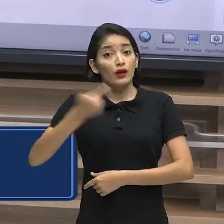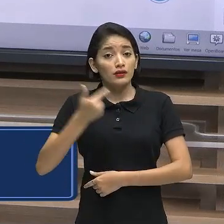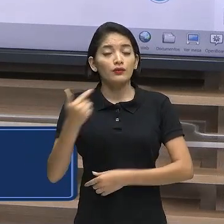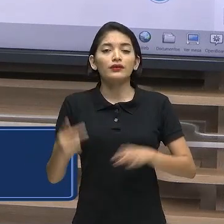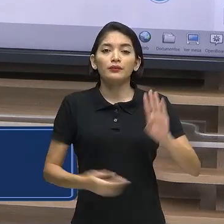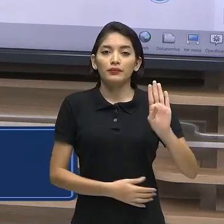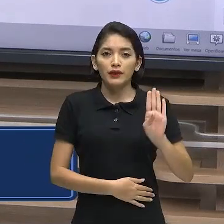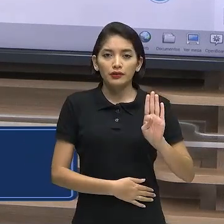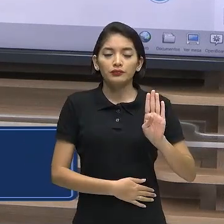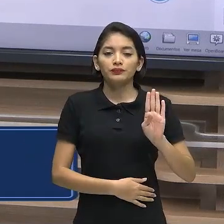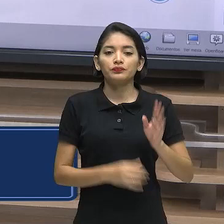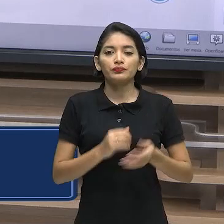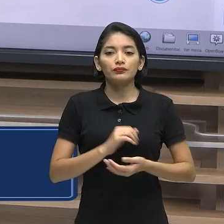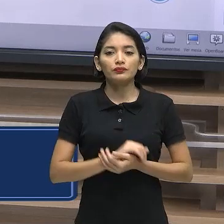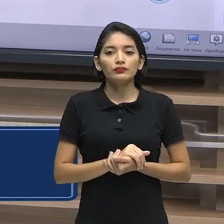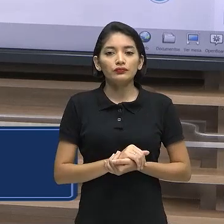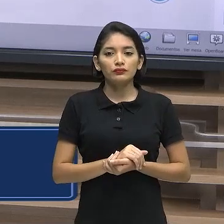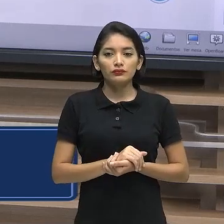2.